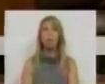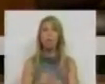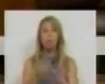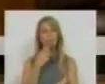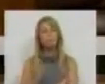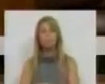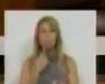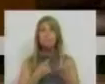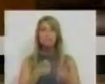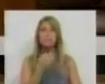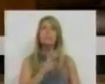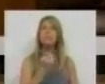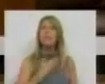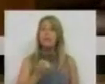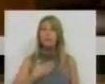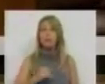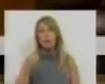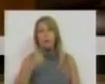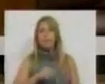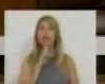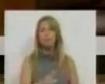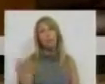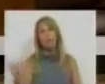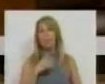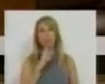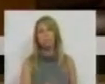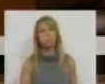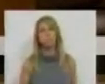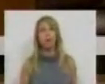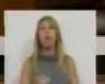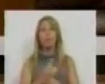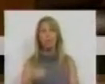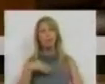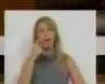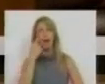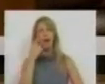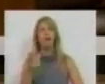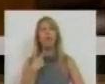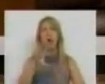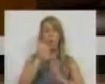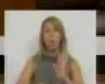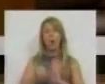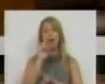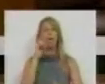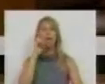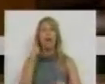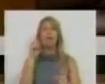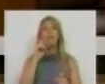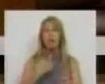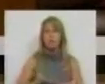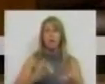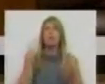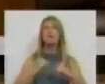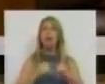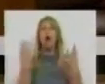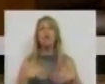a que PSD e CDS deveriam responder e não o fazem. Porque já conhecemos o currículo dos defensores do Tratado Orçamental, custe o que custar. Ao